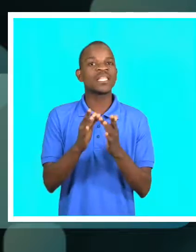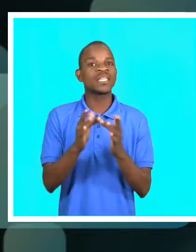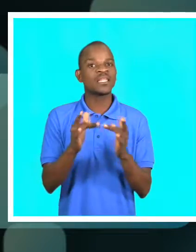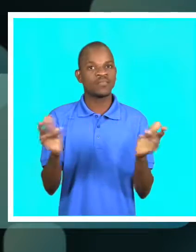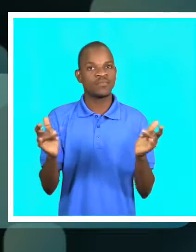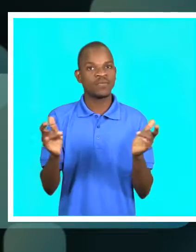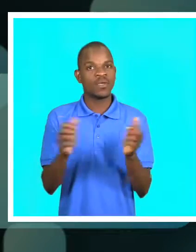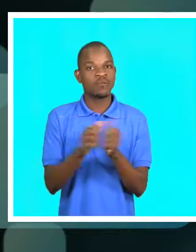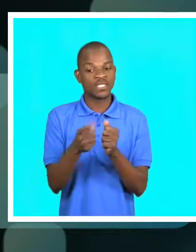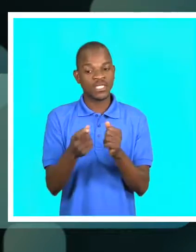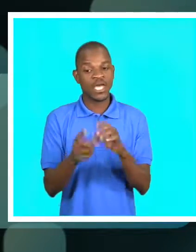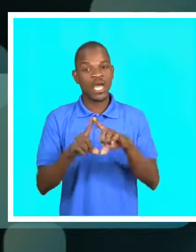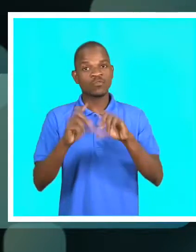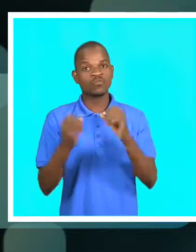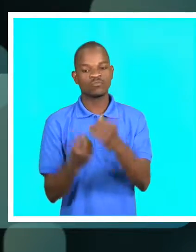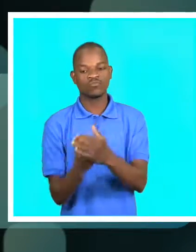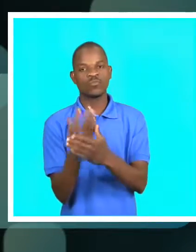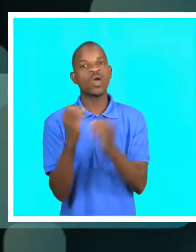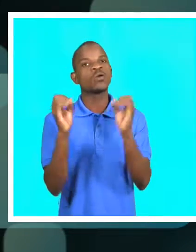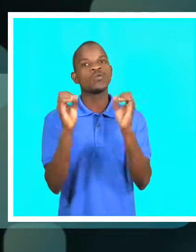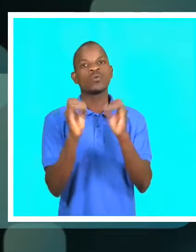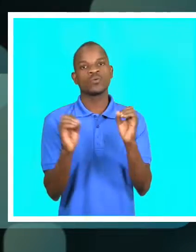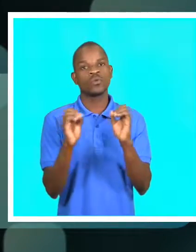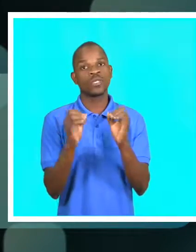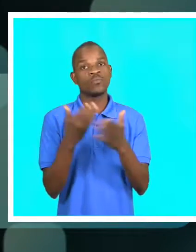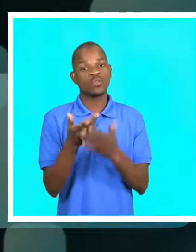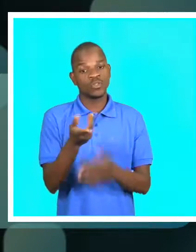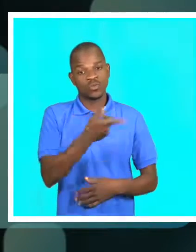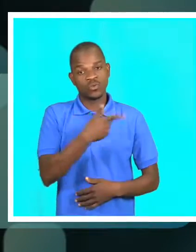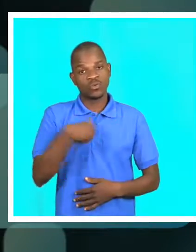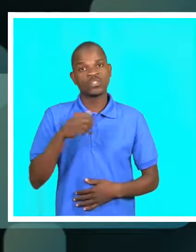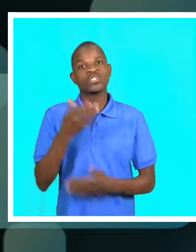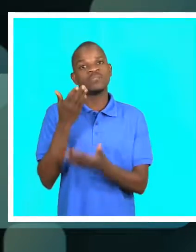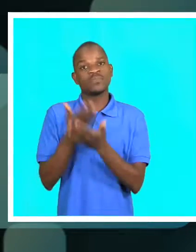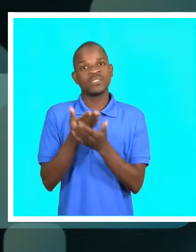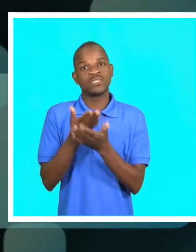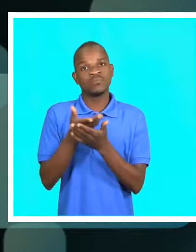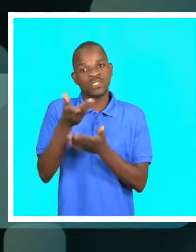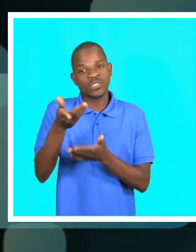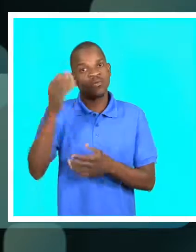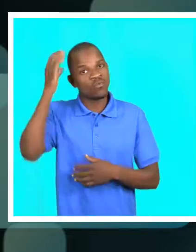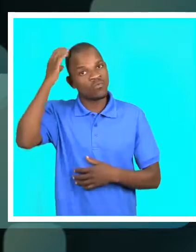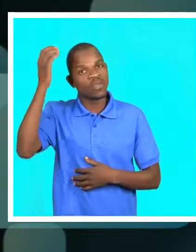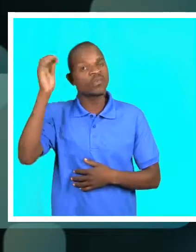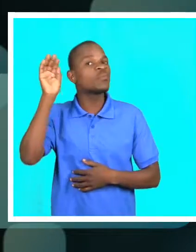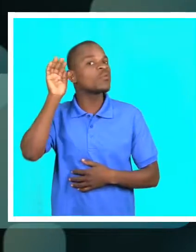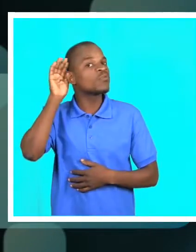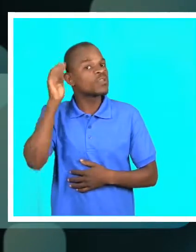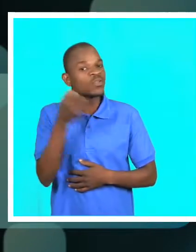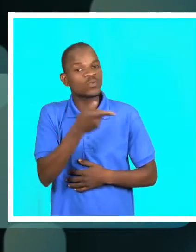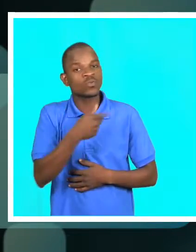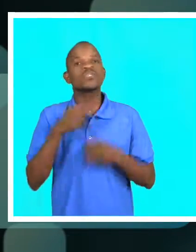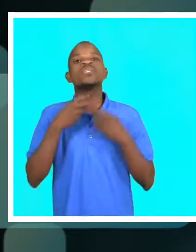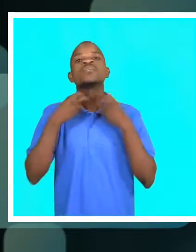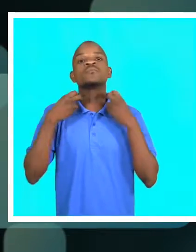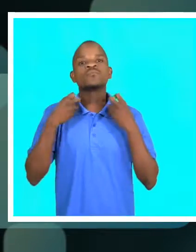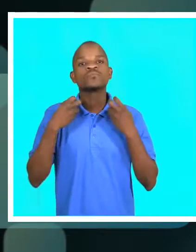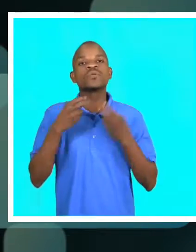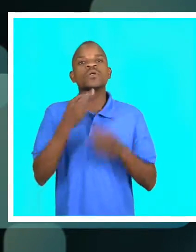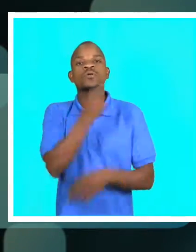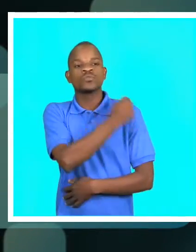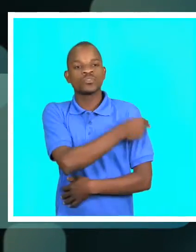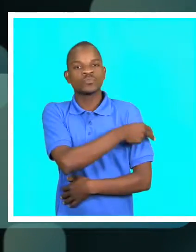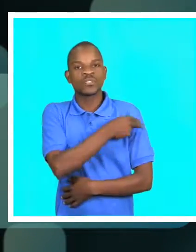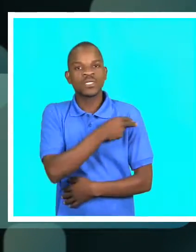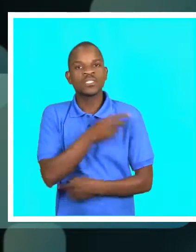Mas tal não acontece. Por isso, pedimos que ouçam as nossas reclamações, tanto nos hospitais